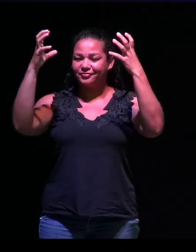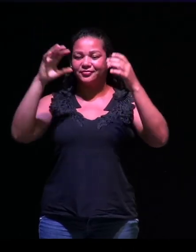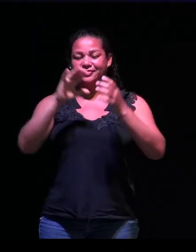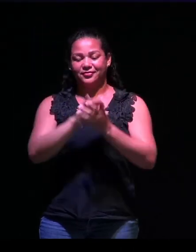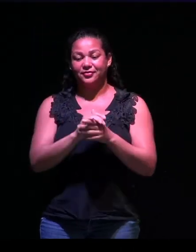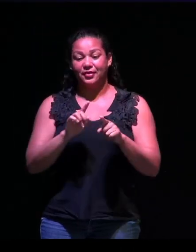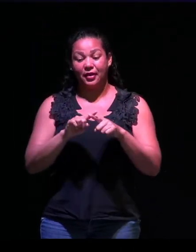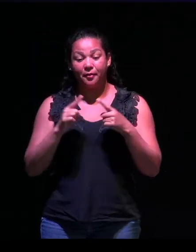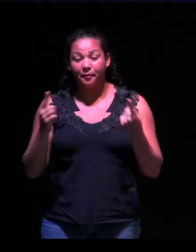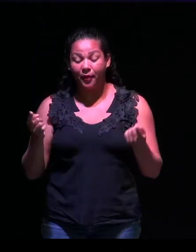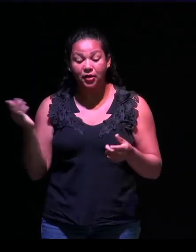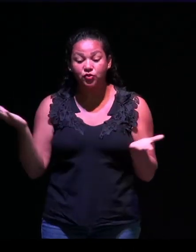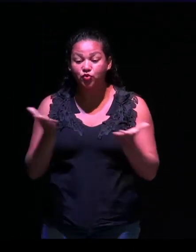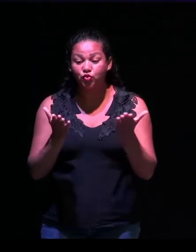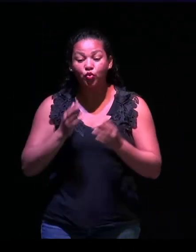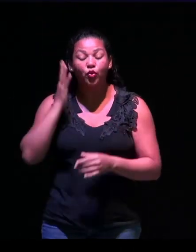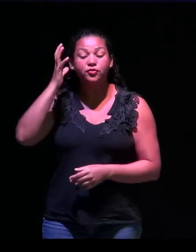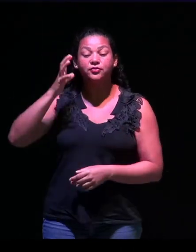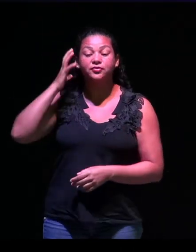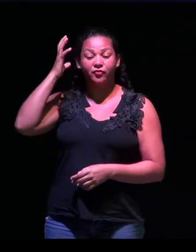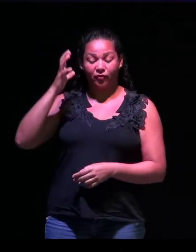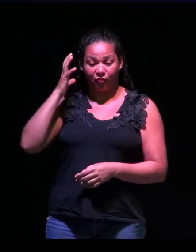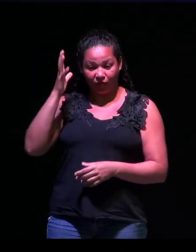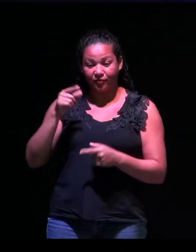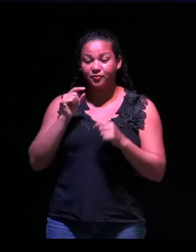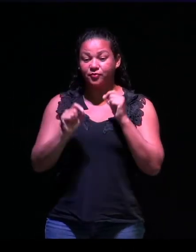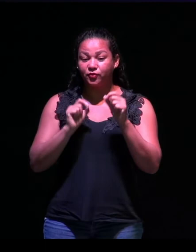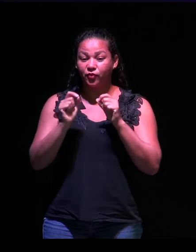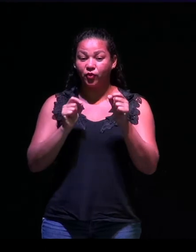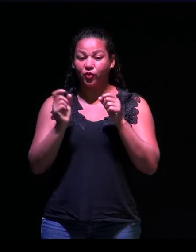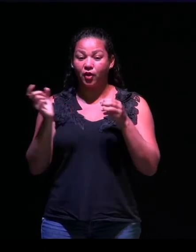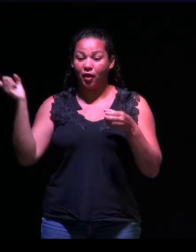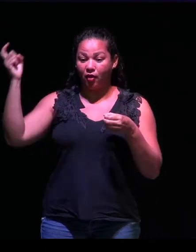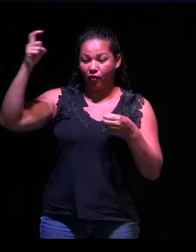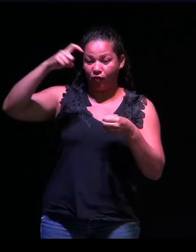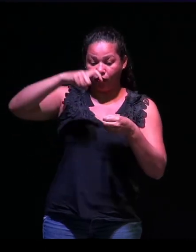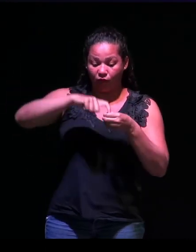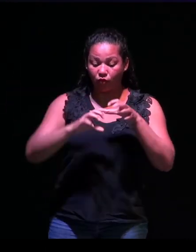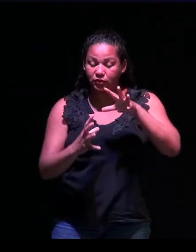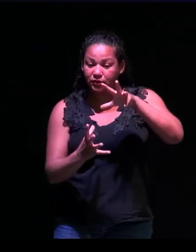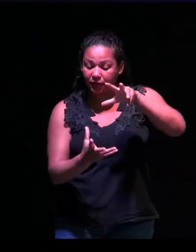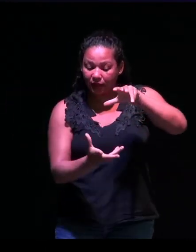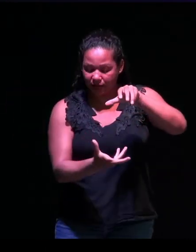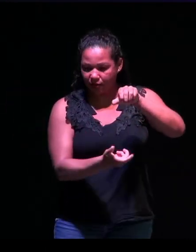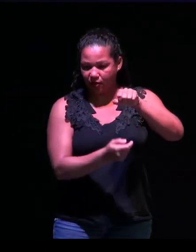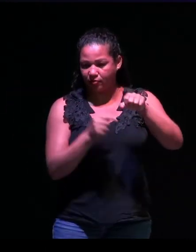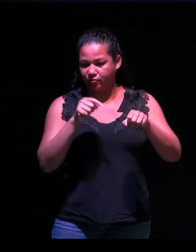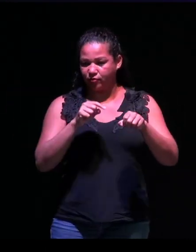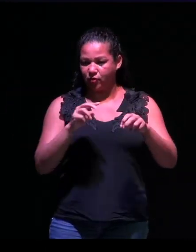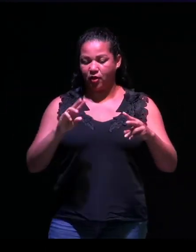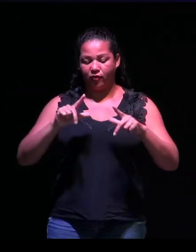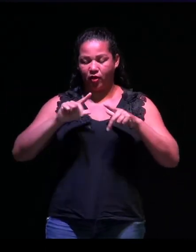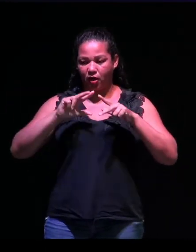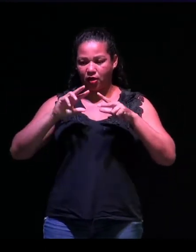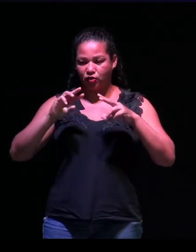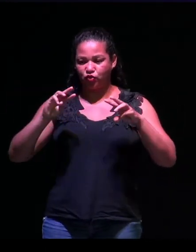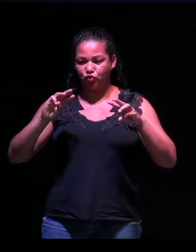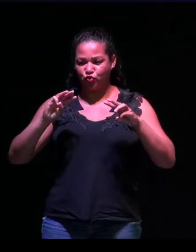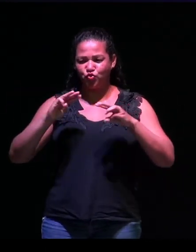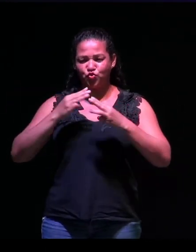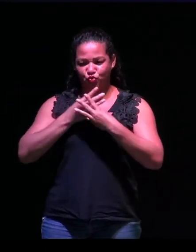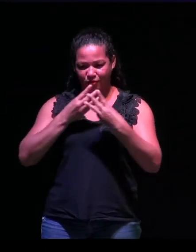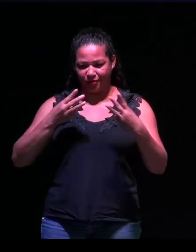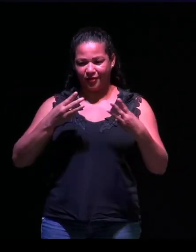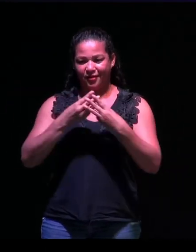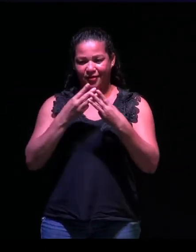Mas o que nós vamos falar hoje é sobre a vinda de Jesus para a terra, quando ele vem para salvar os judeus da destruição